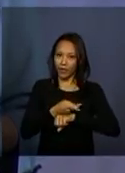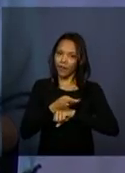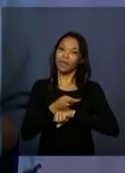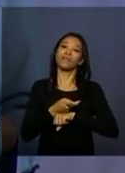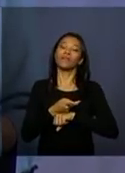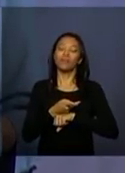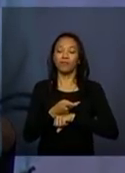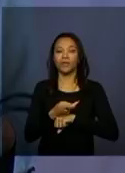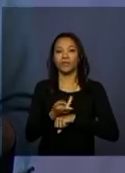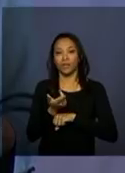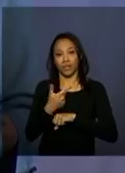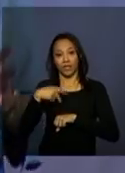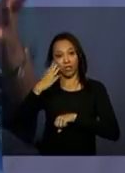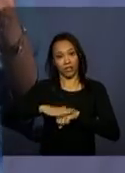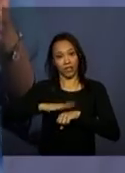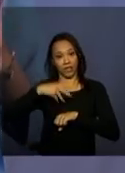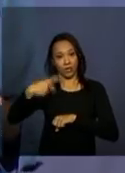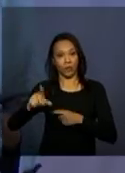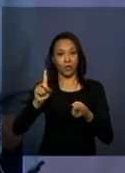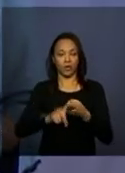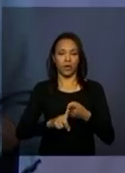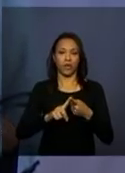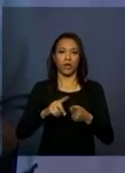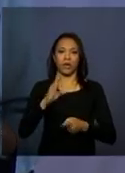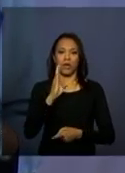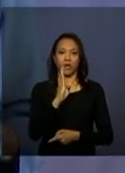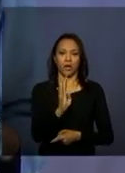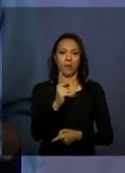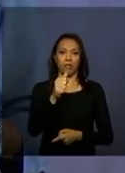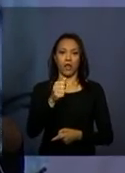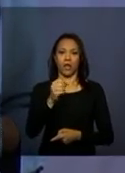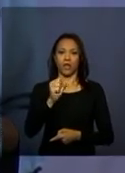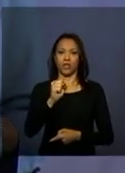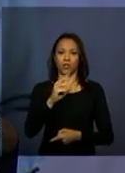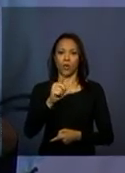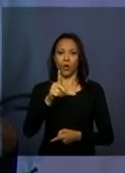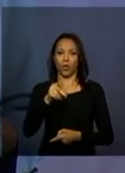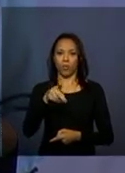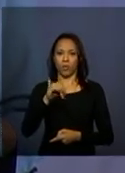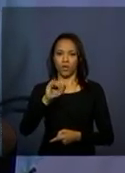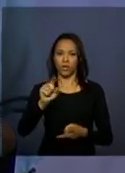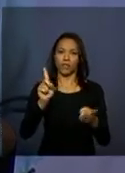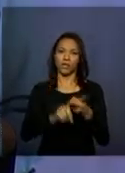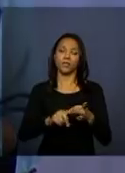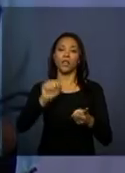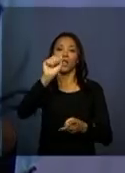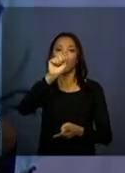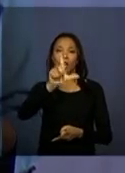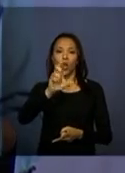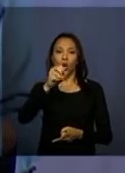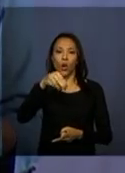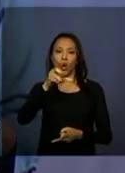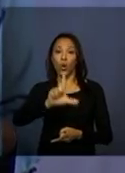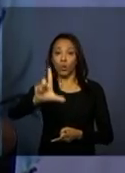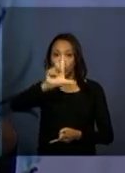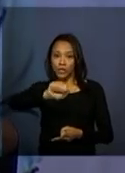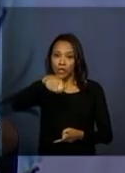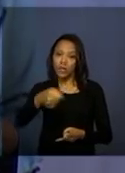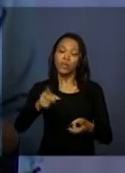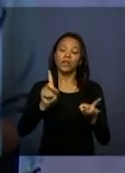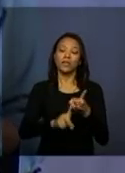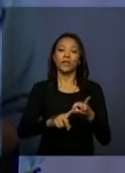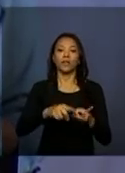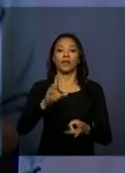dos catadores das cidades de Brasópolis, da cidade de Londrina, Manhumirim e